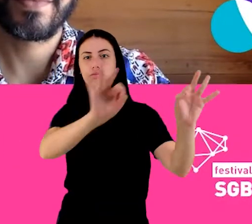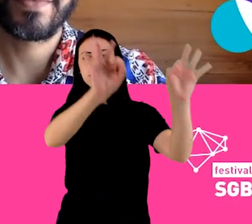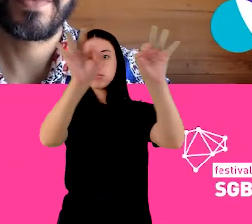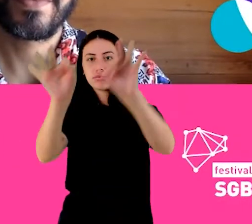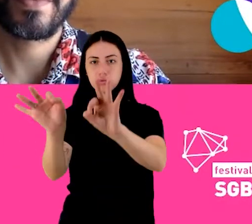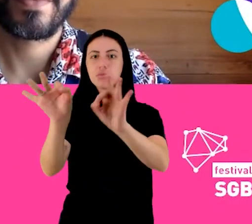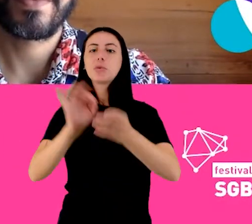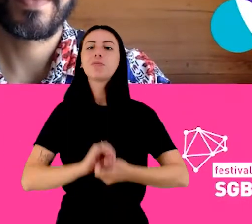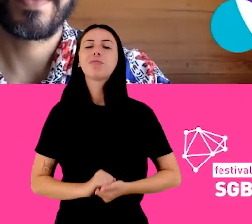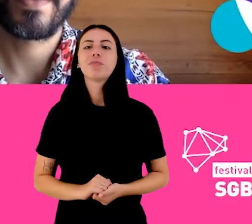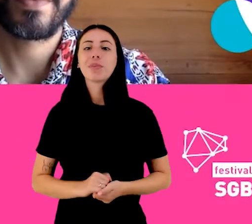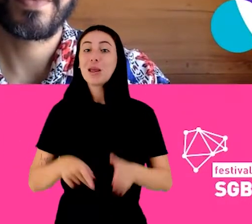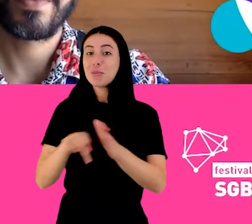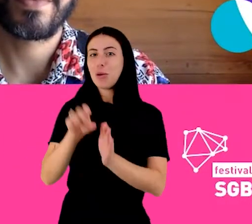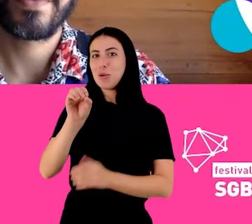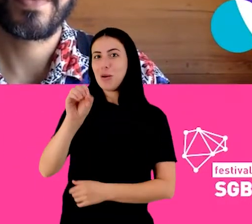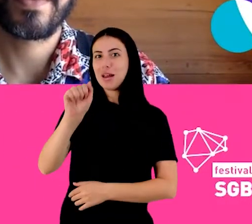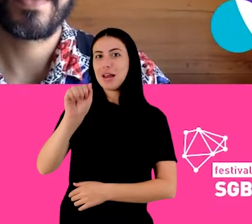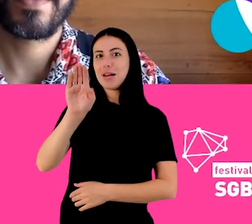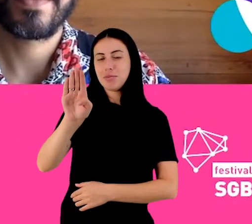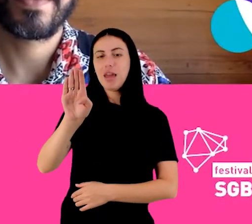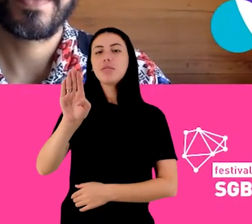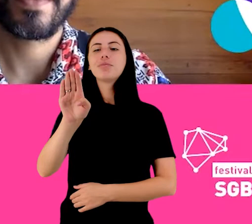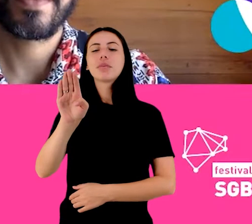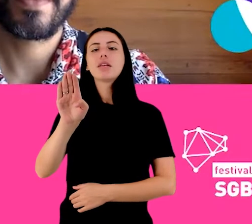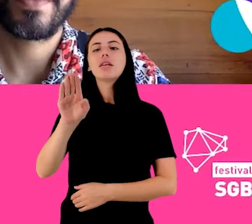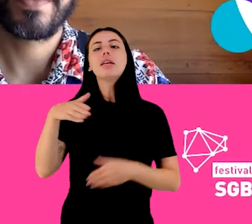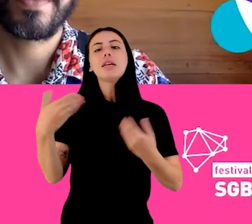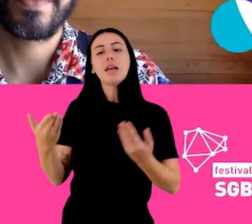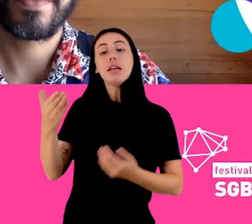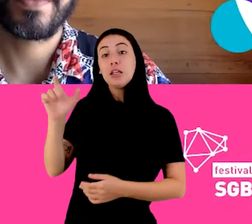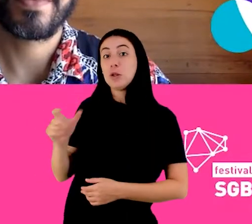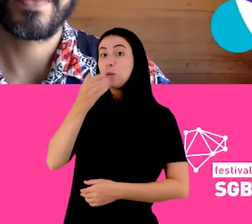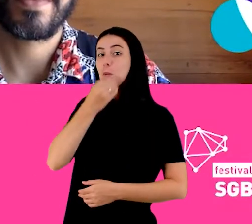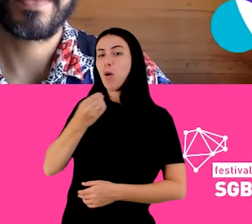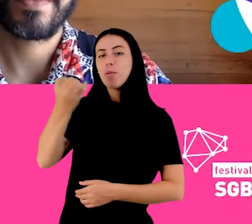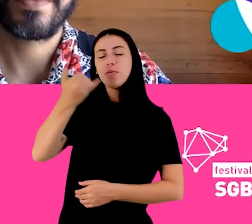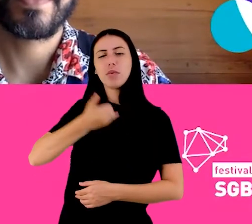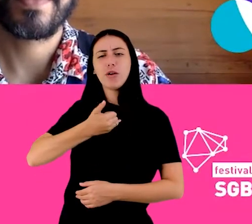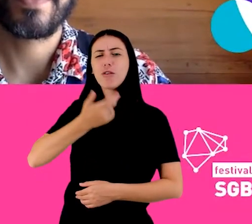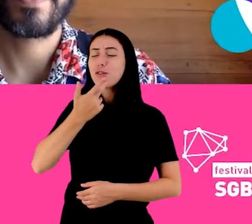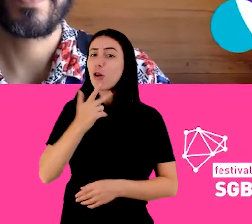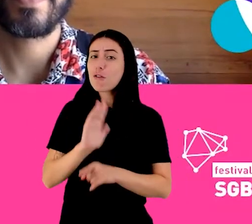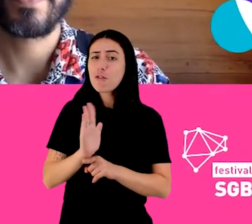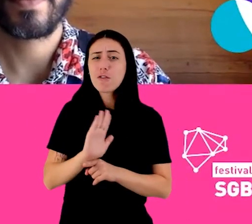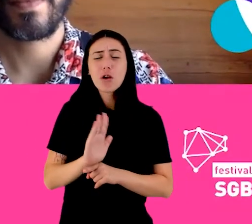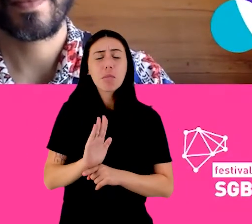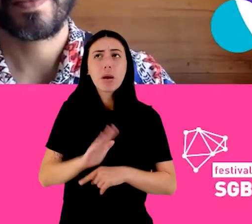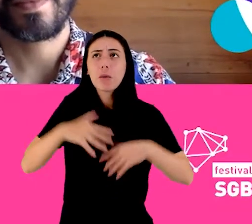Quando eu fiz uma exibição para eles no Rio, muito grande até, tinha umas 120 pessoas,